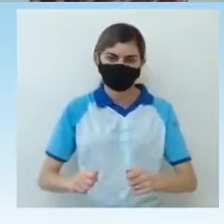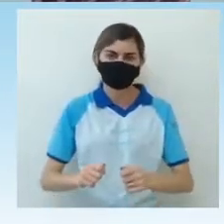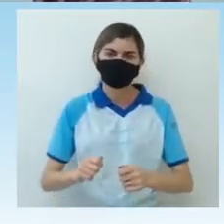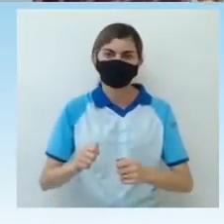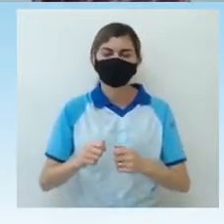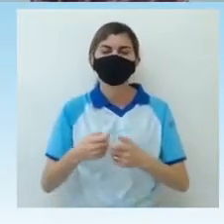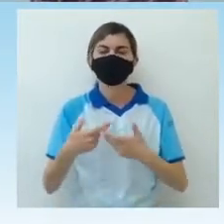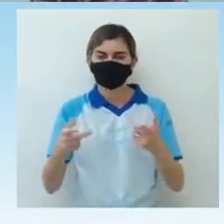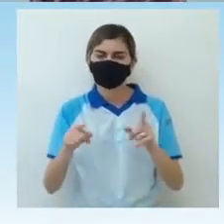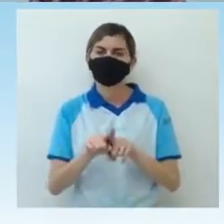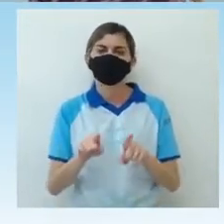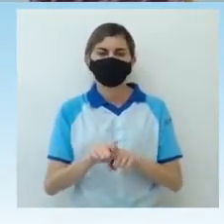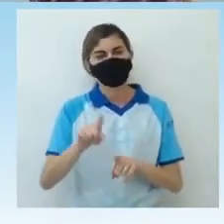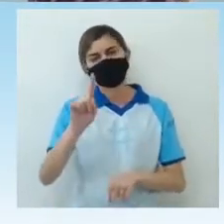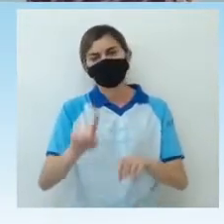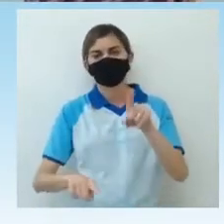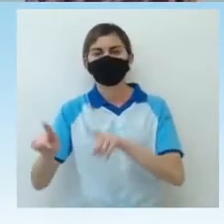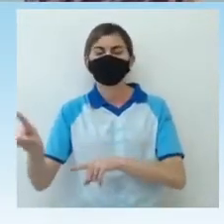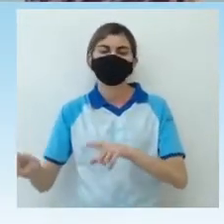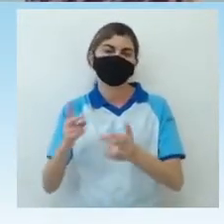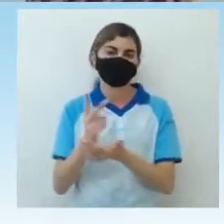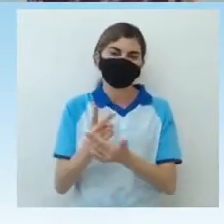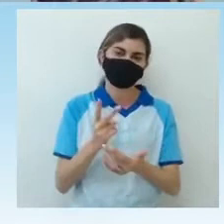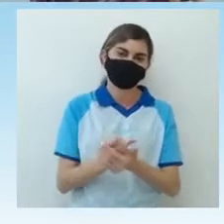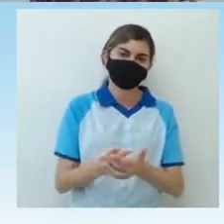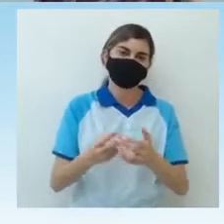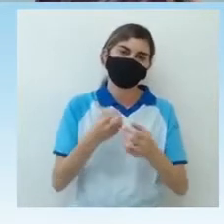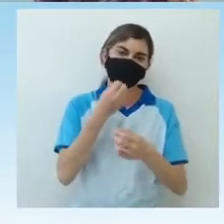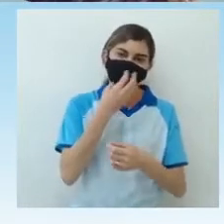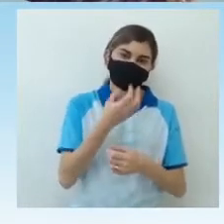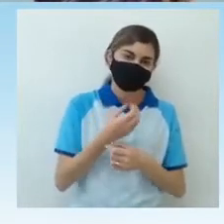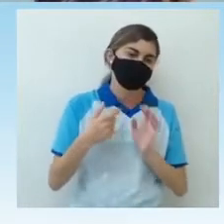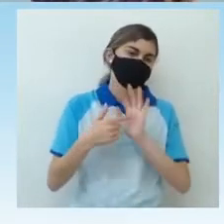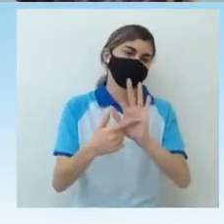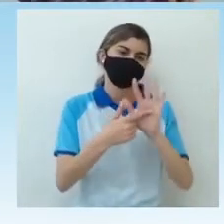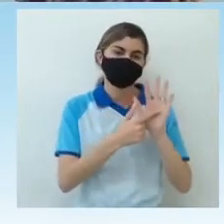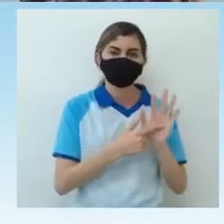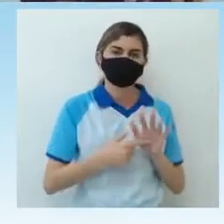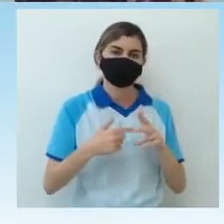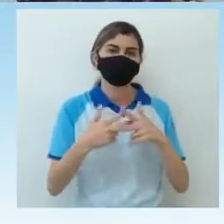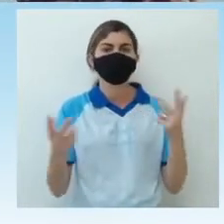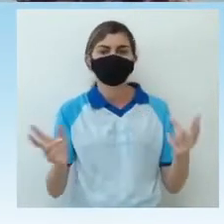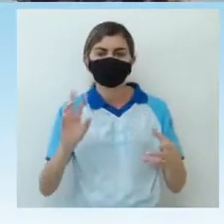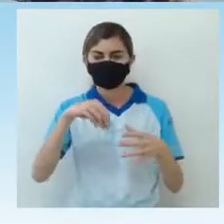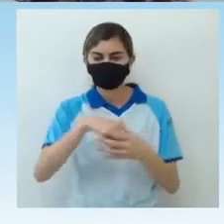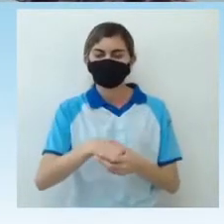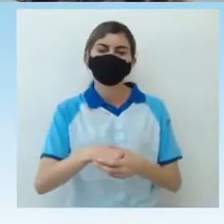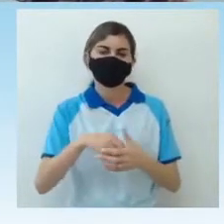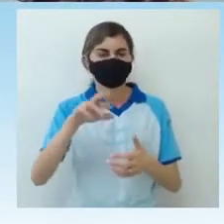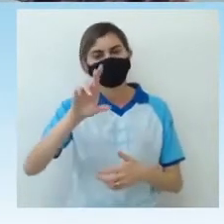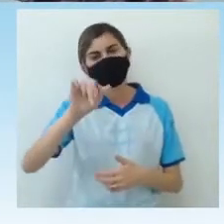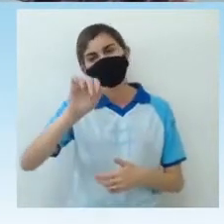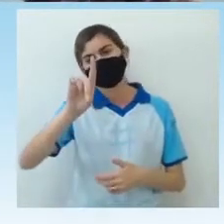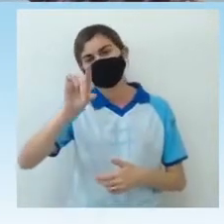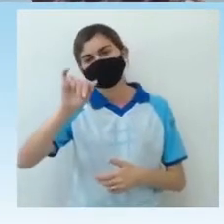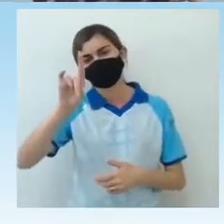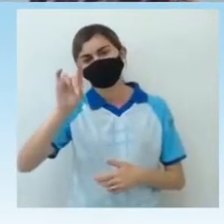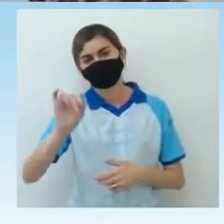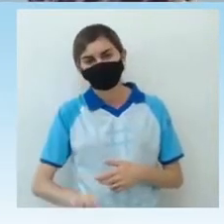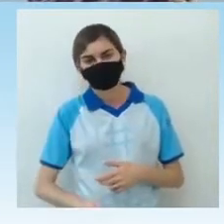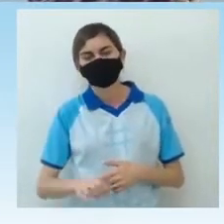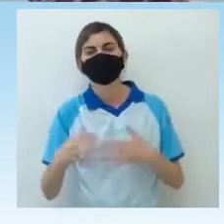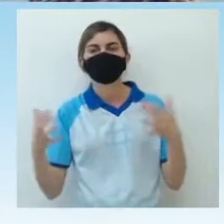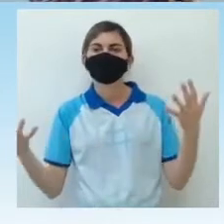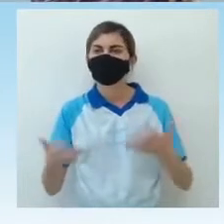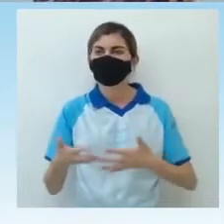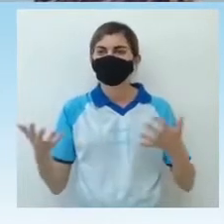essa variação de não ser sempre agradável, de estar ali para mostrar algo que está dentro da realidade. E